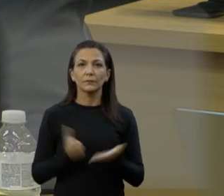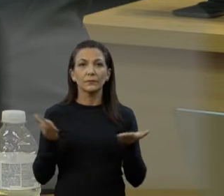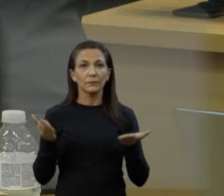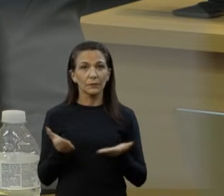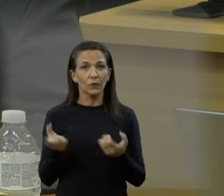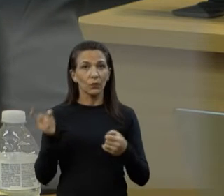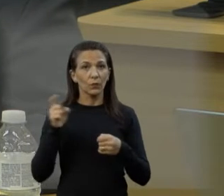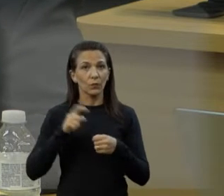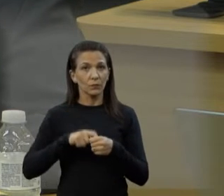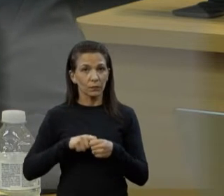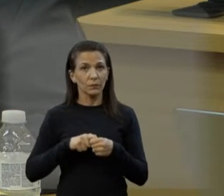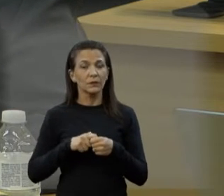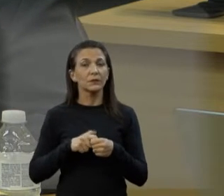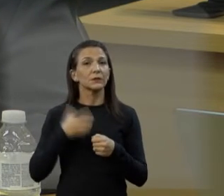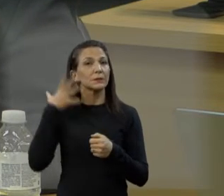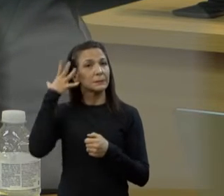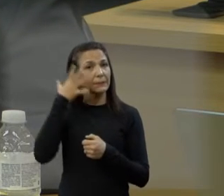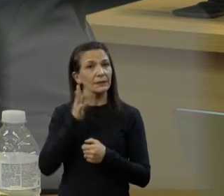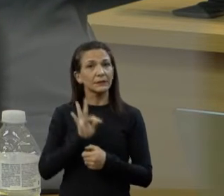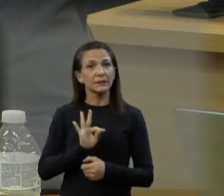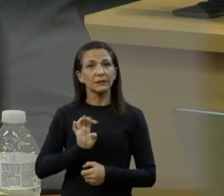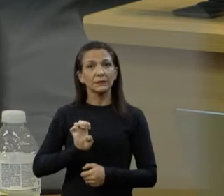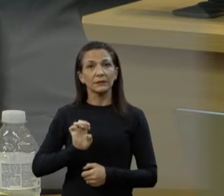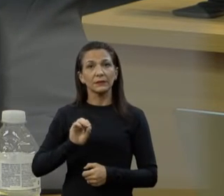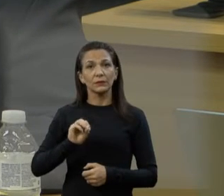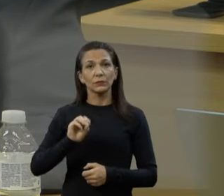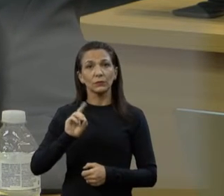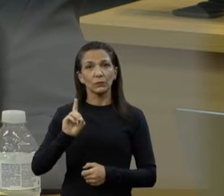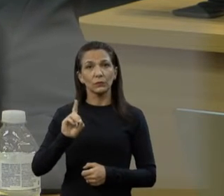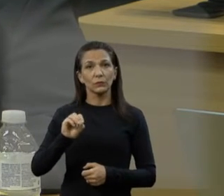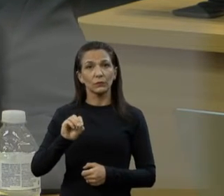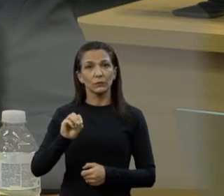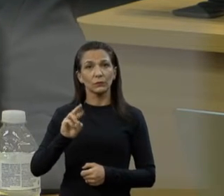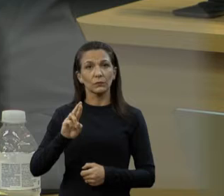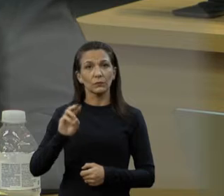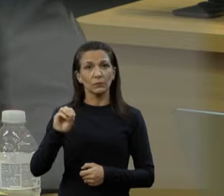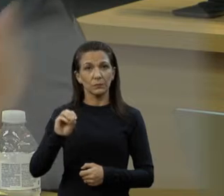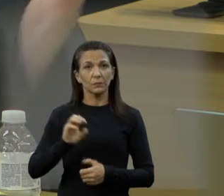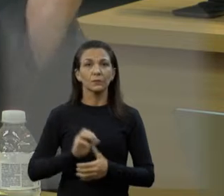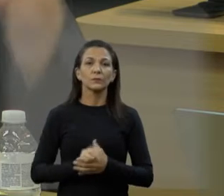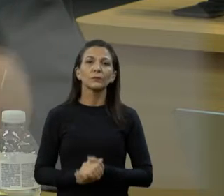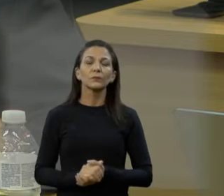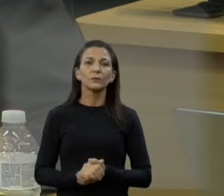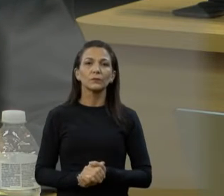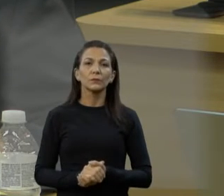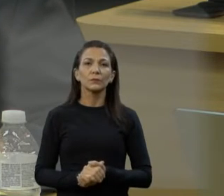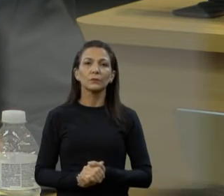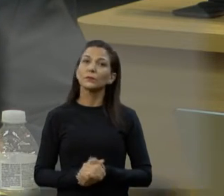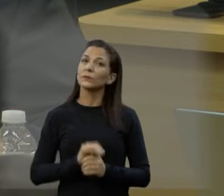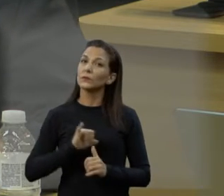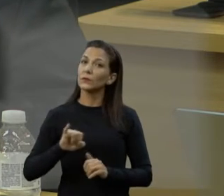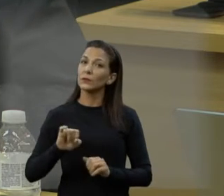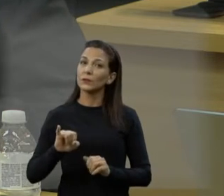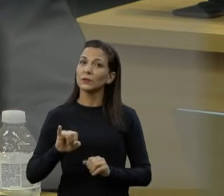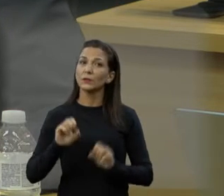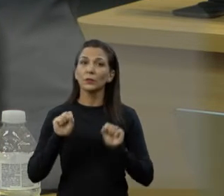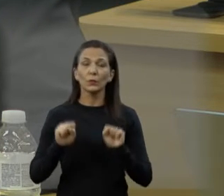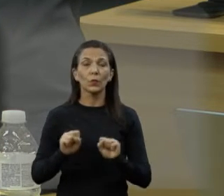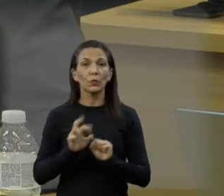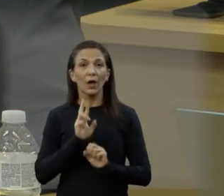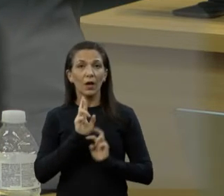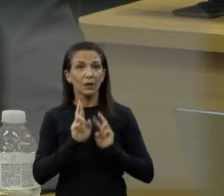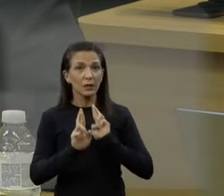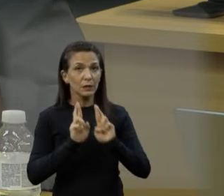palavra ao senhor Teodoro Borelli bratficher Hotel Então se puder dar